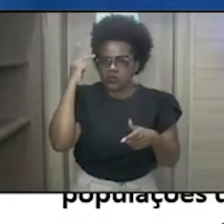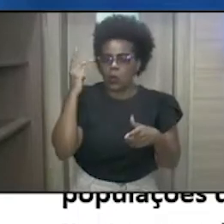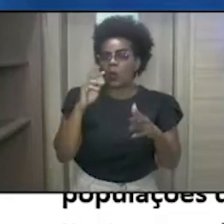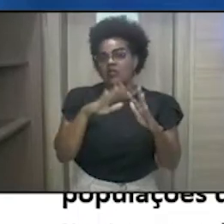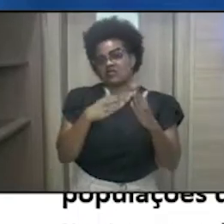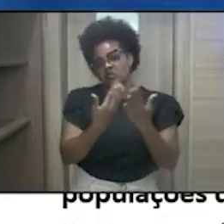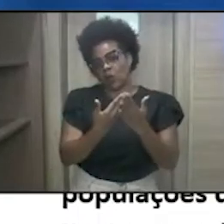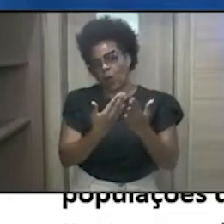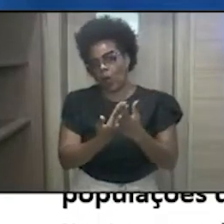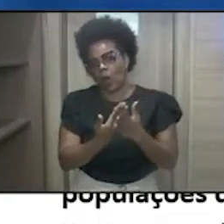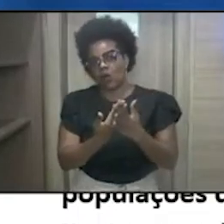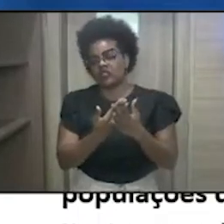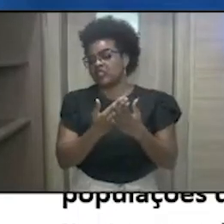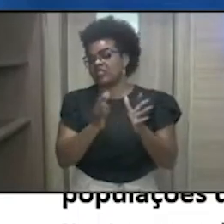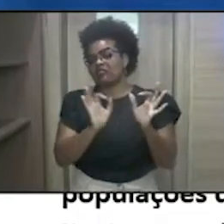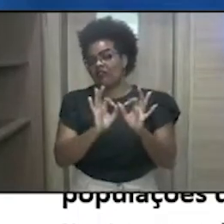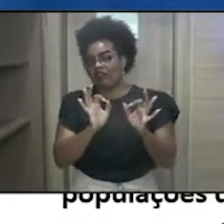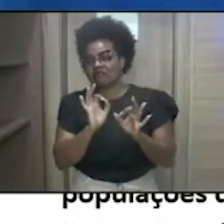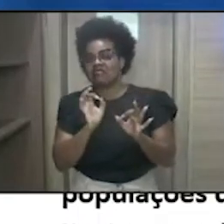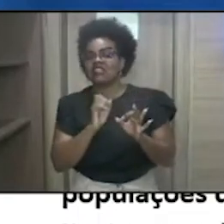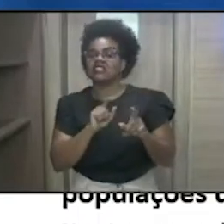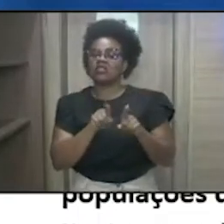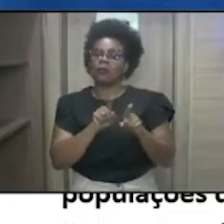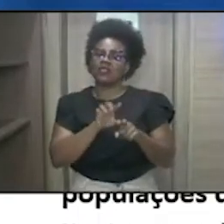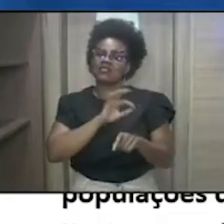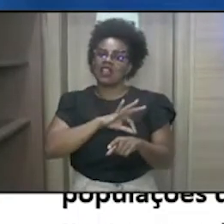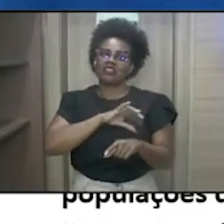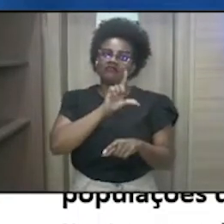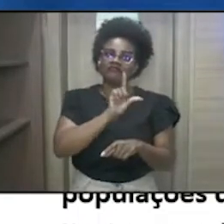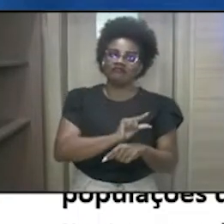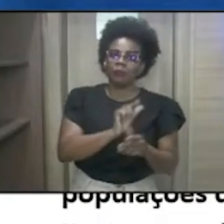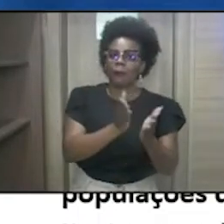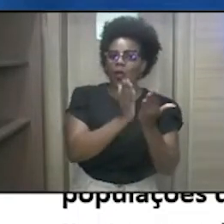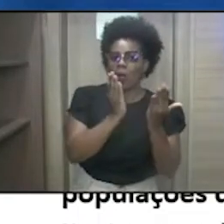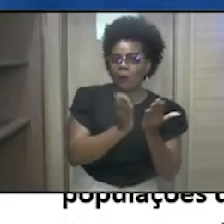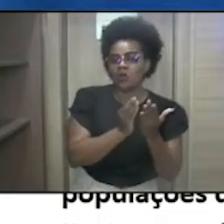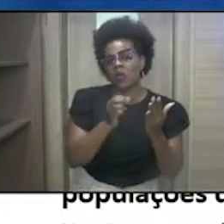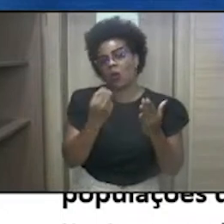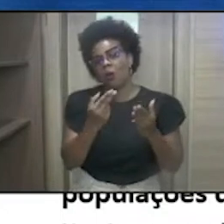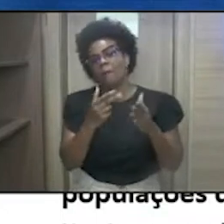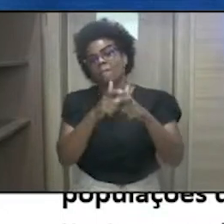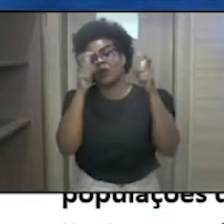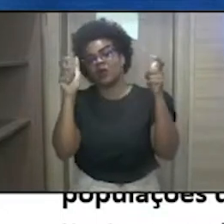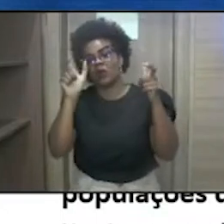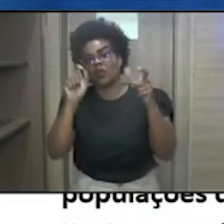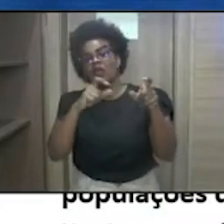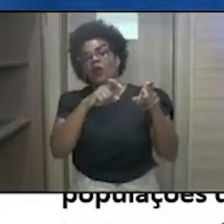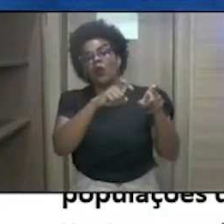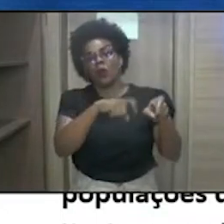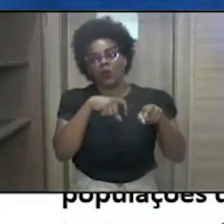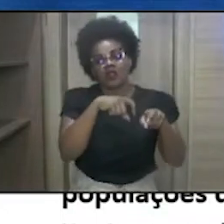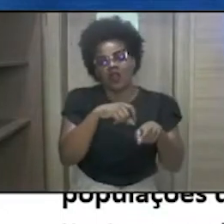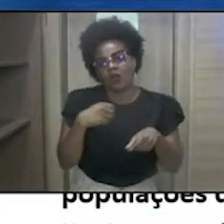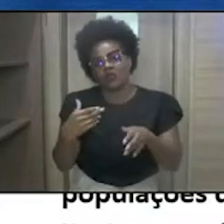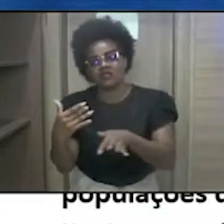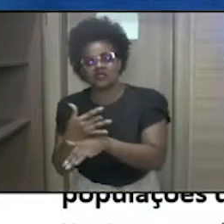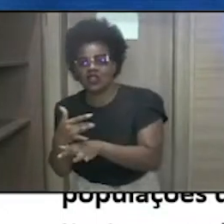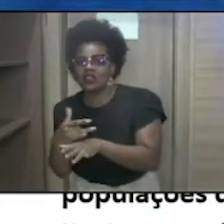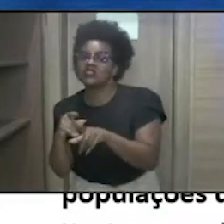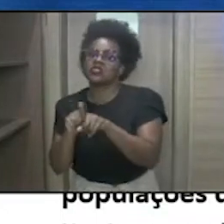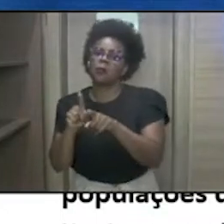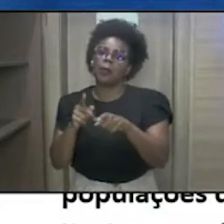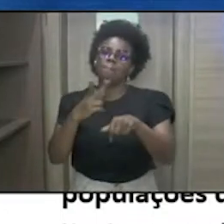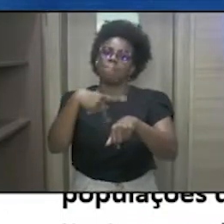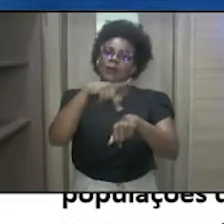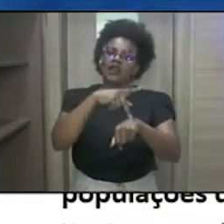escolaridade e renda, mais comum em zonas rurais do que em zonas urbanas, e é maior em países ou em regiões com menor